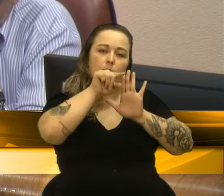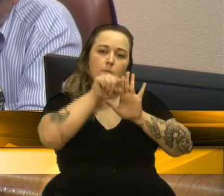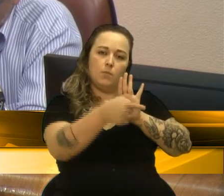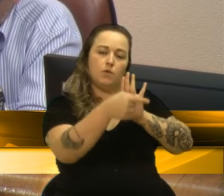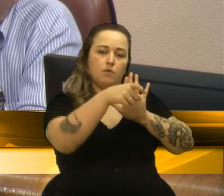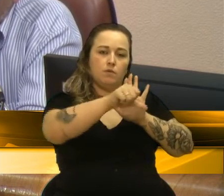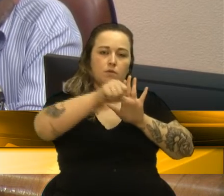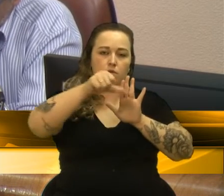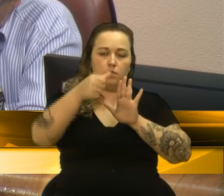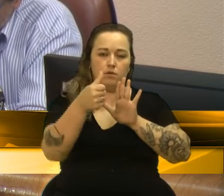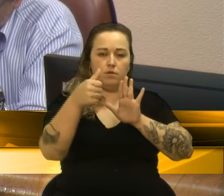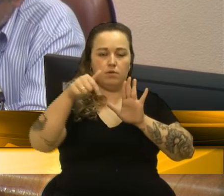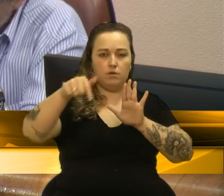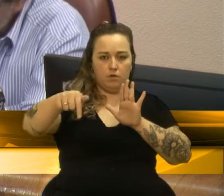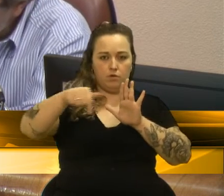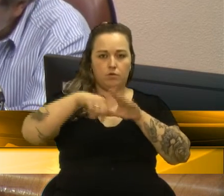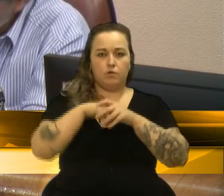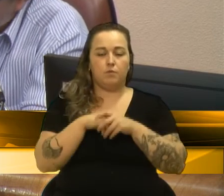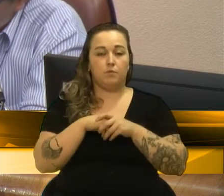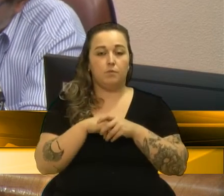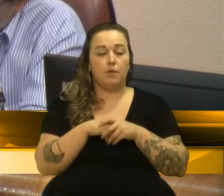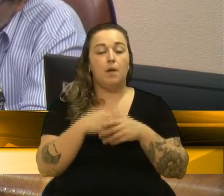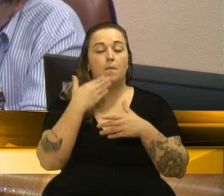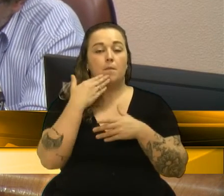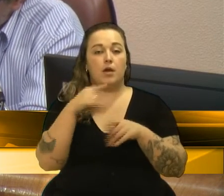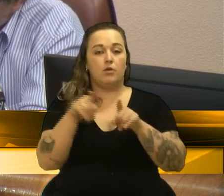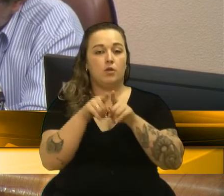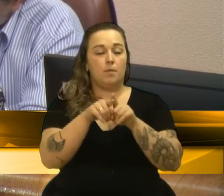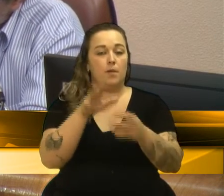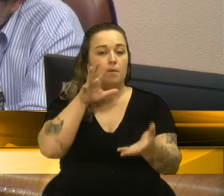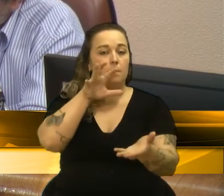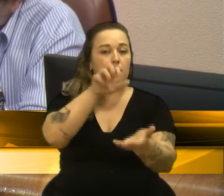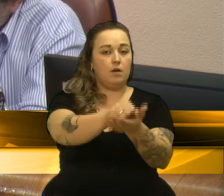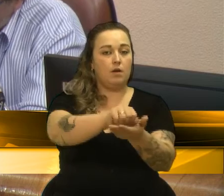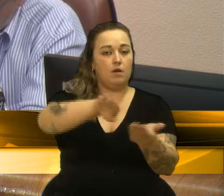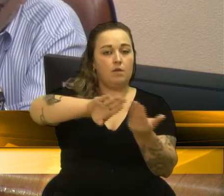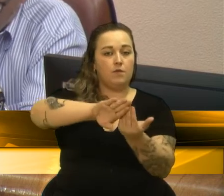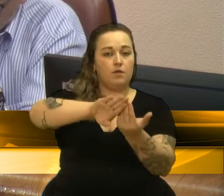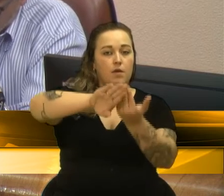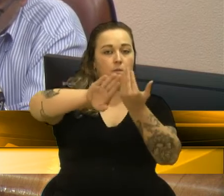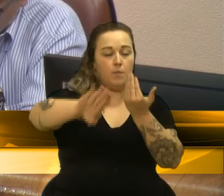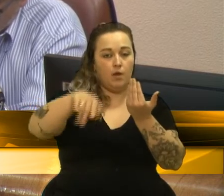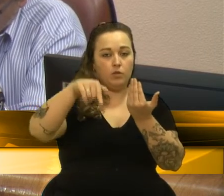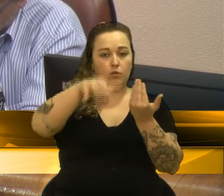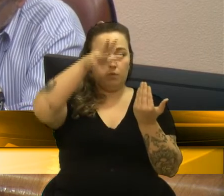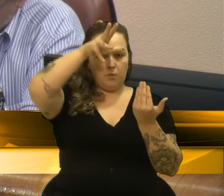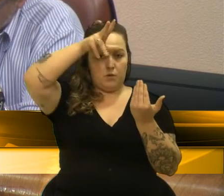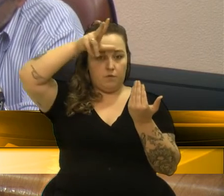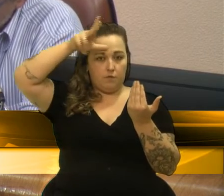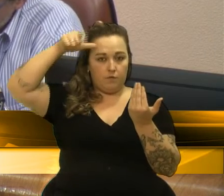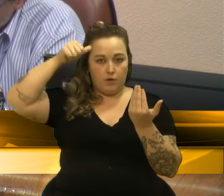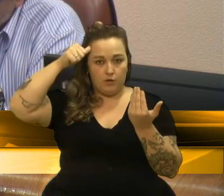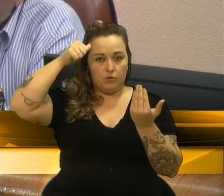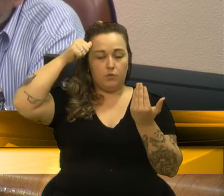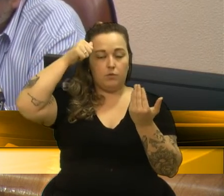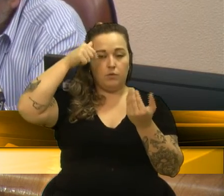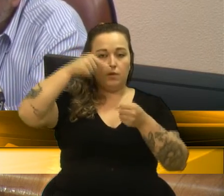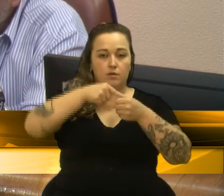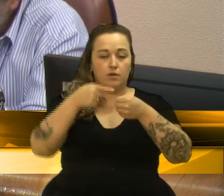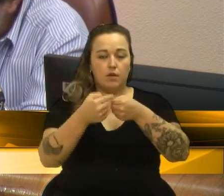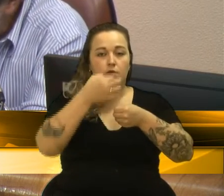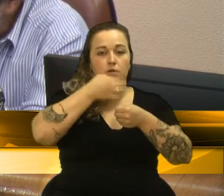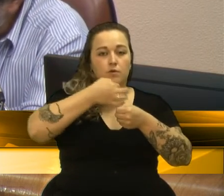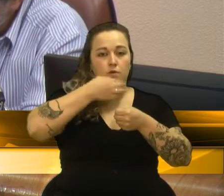201/1967. Recomendada a cassação do mandato do senhor Daniel Antônio Guerra, prefeito municipal de Caxias do Sul, frente